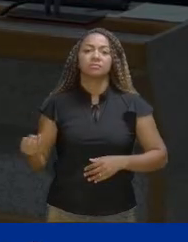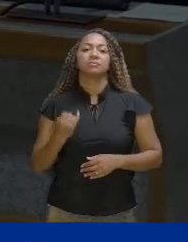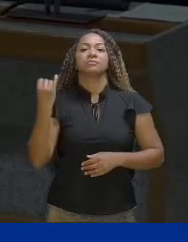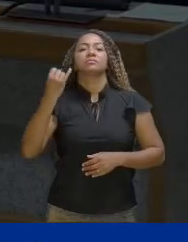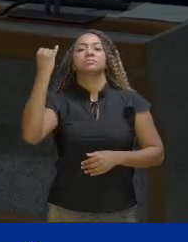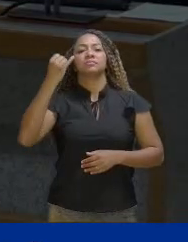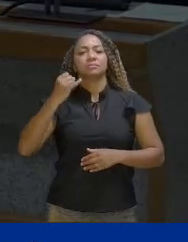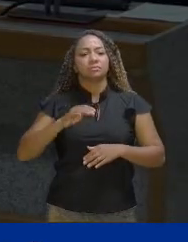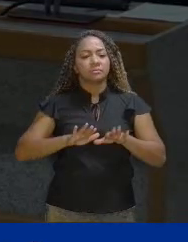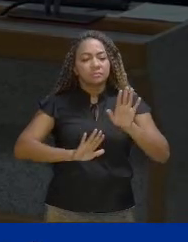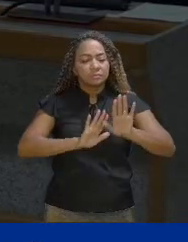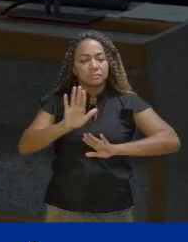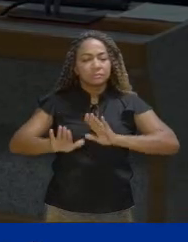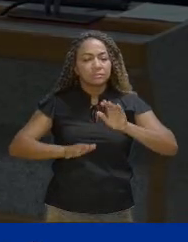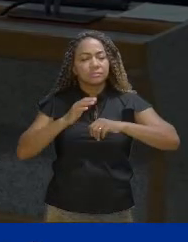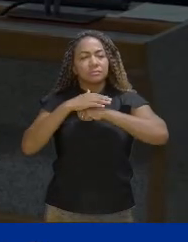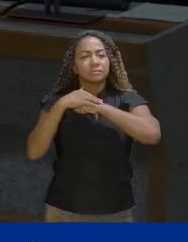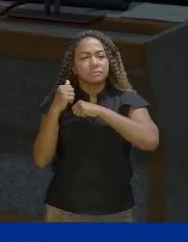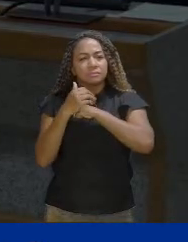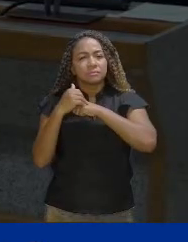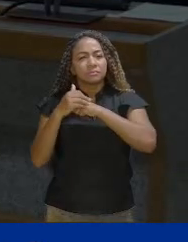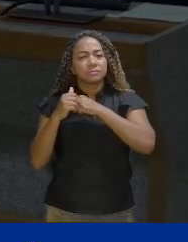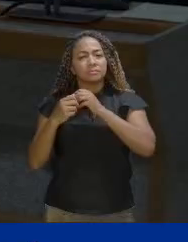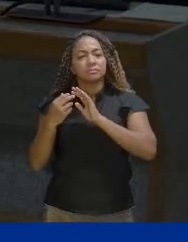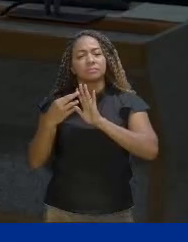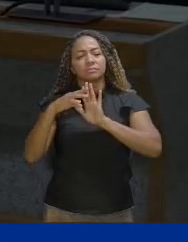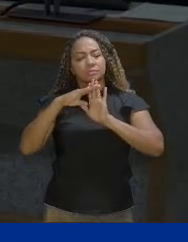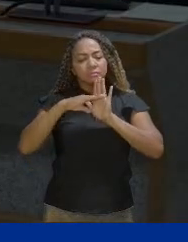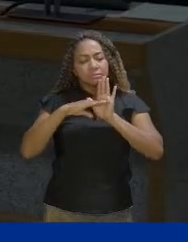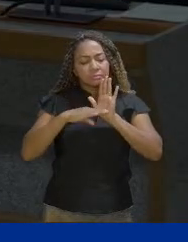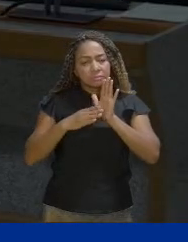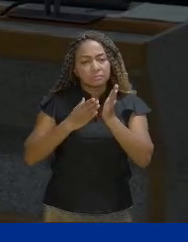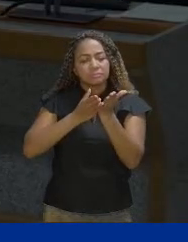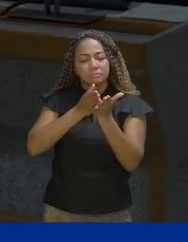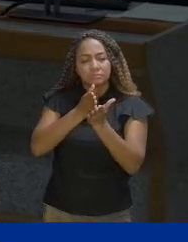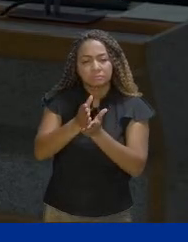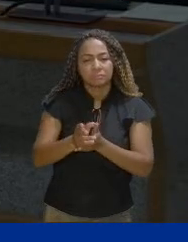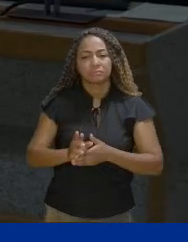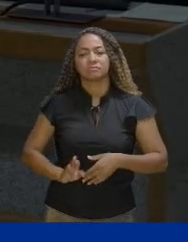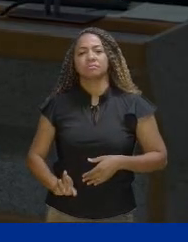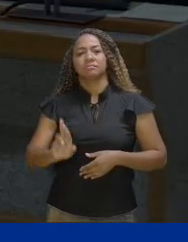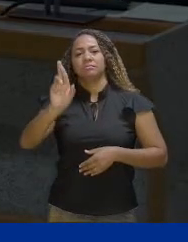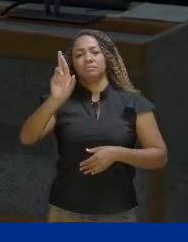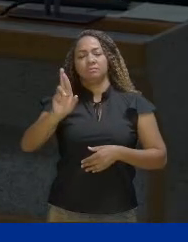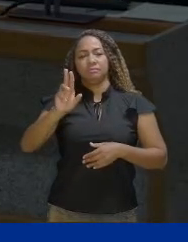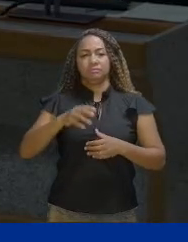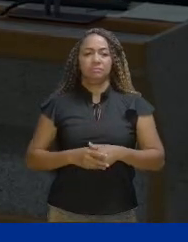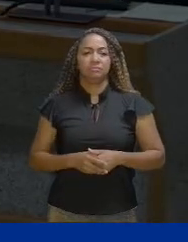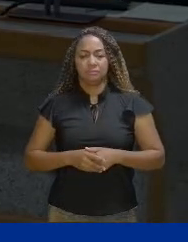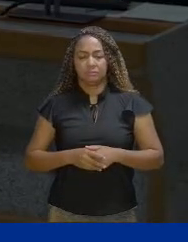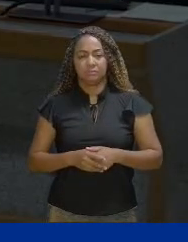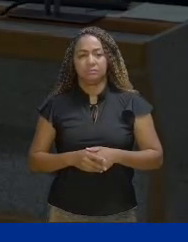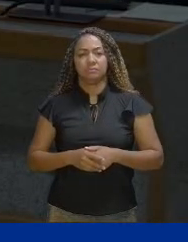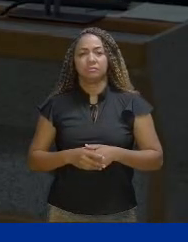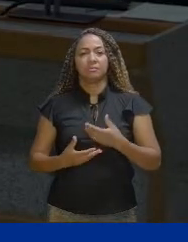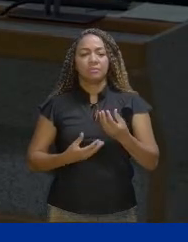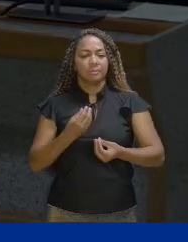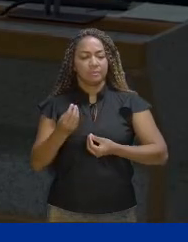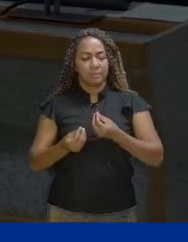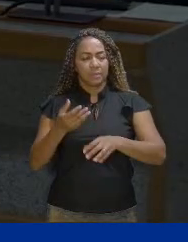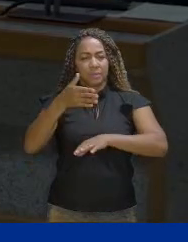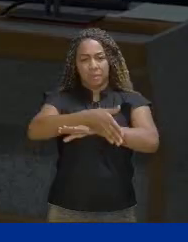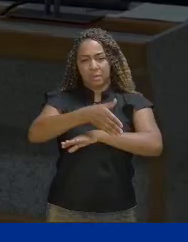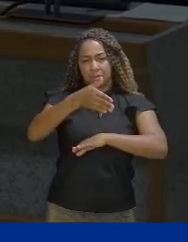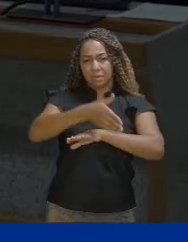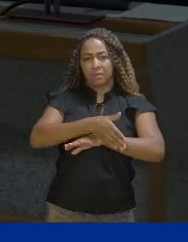papel de zelar pela regularidade do processo de escolha dos nossos representantes no Parlamento. E como integrante